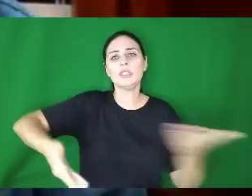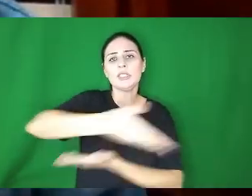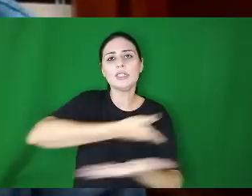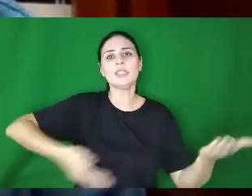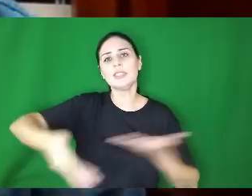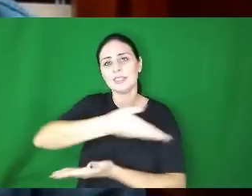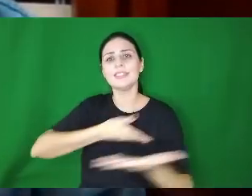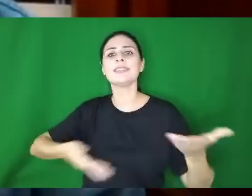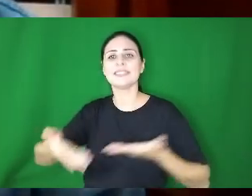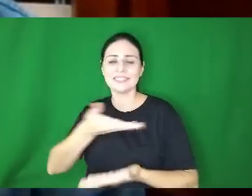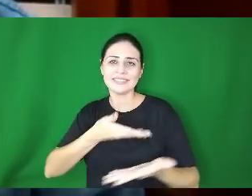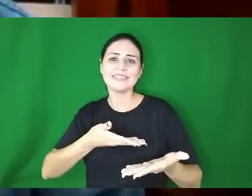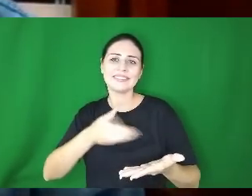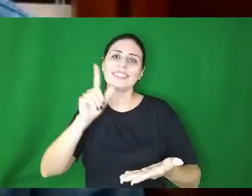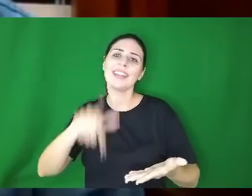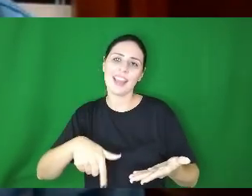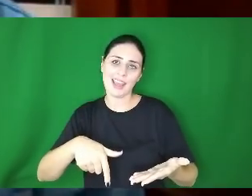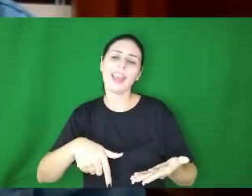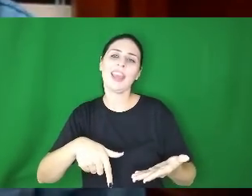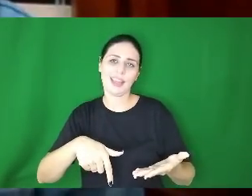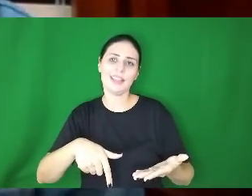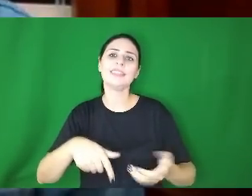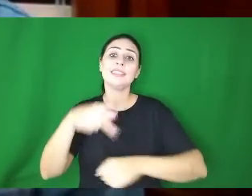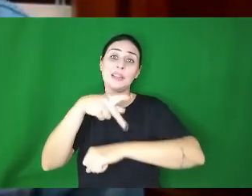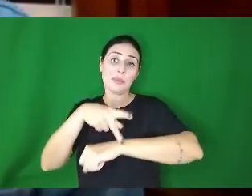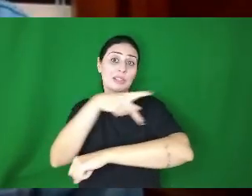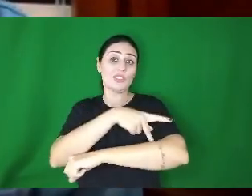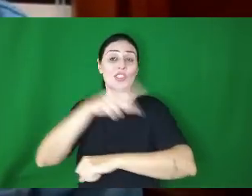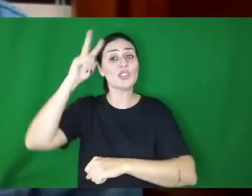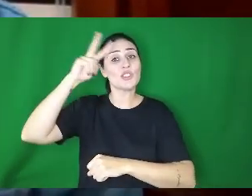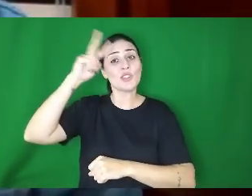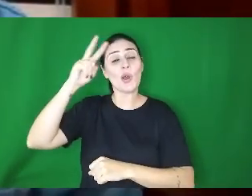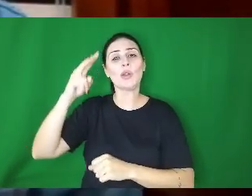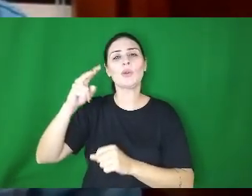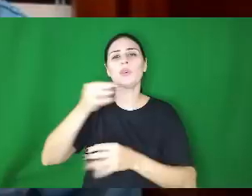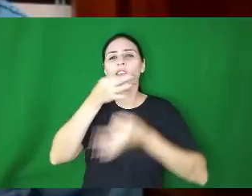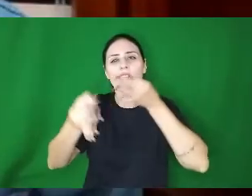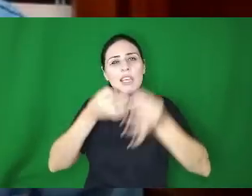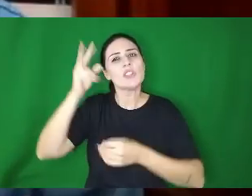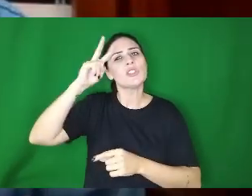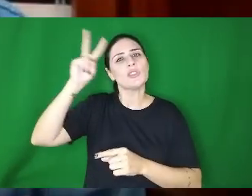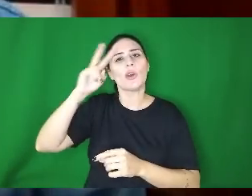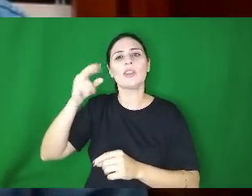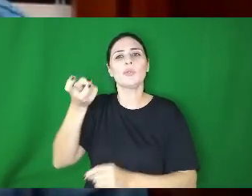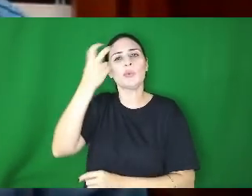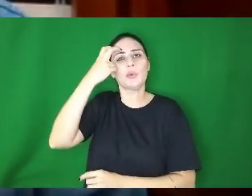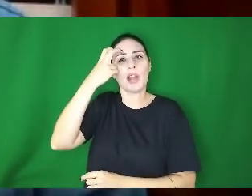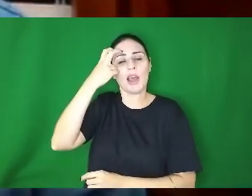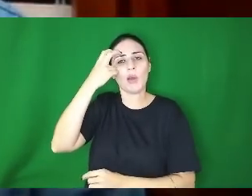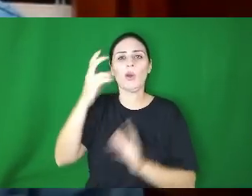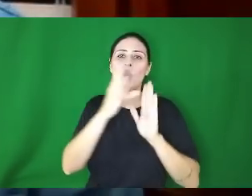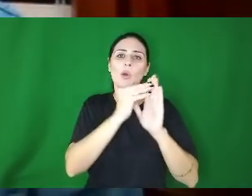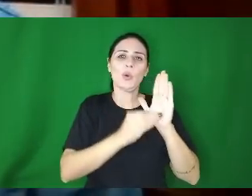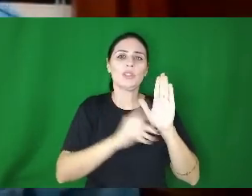contra o ensino, o homeschool, que foi já tão discutido. Né? Não é só porque mandar um